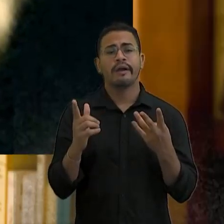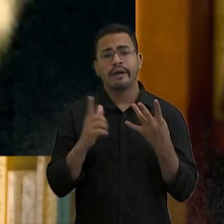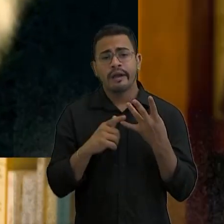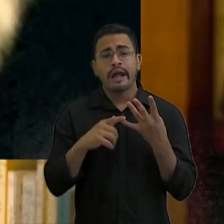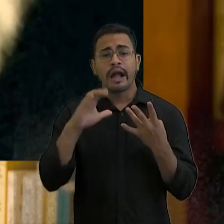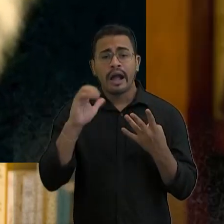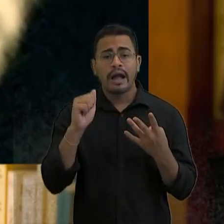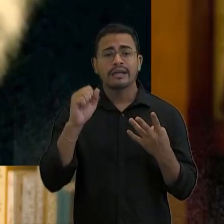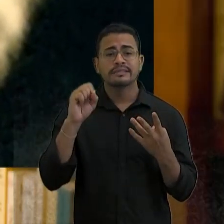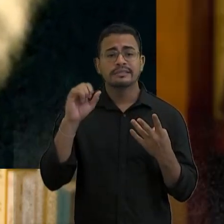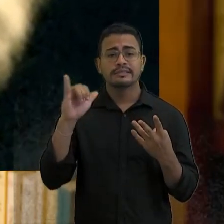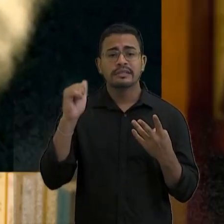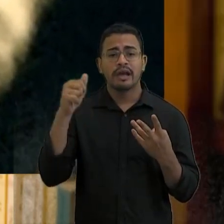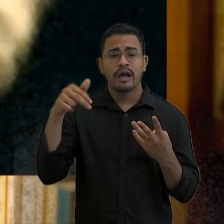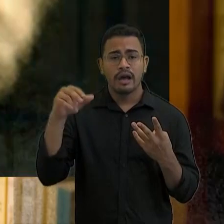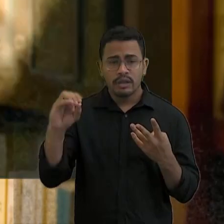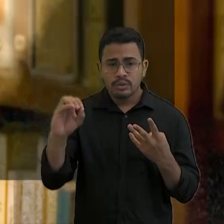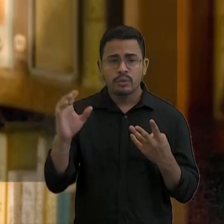Cassiano Ricardo,